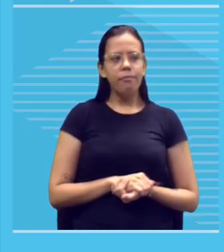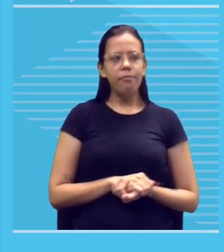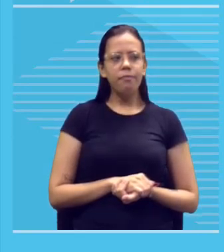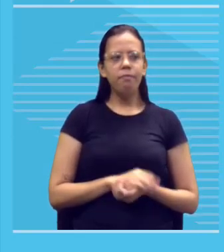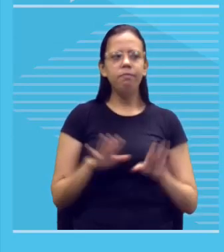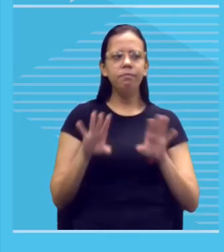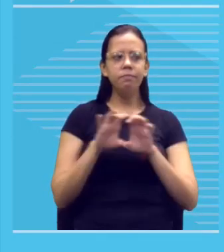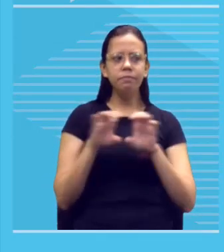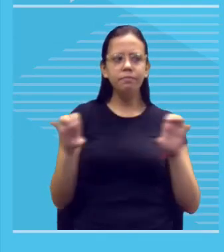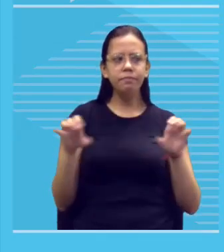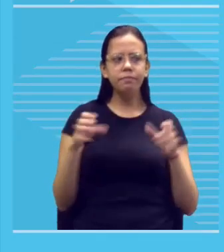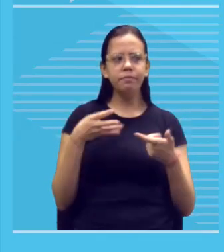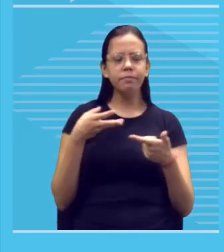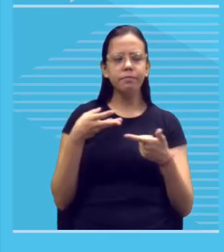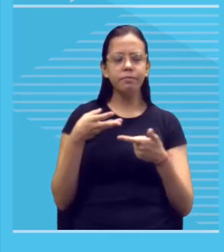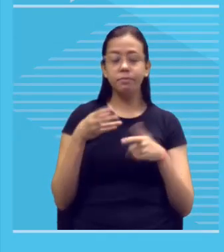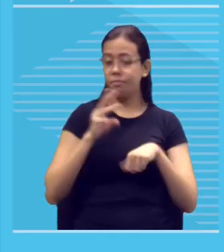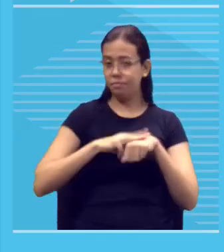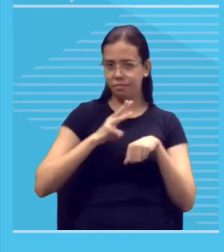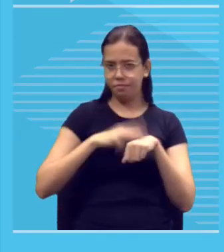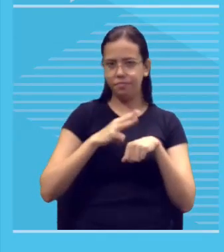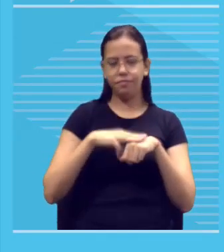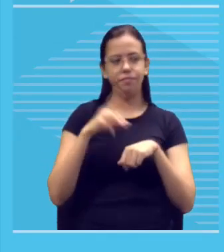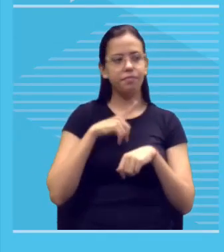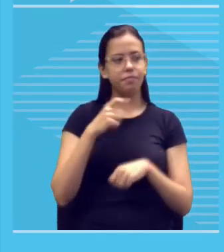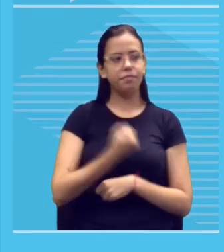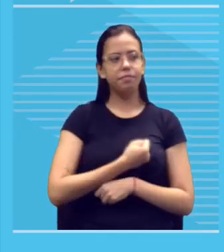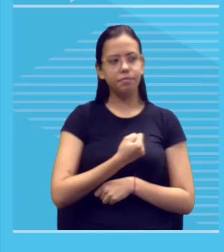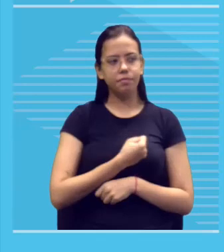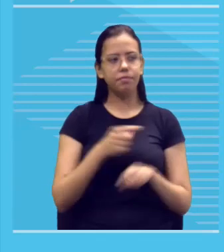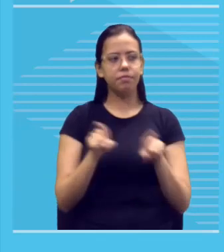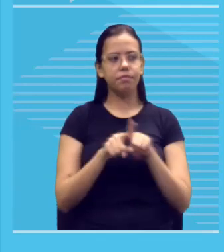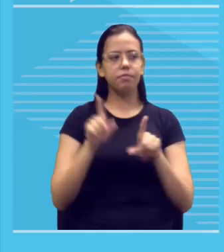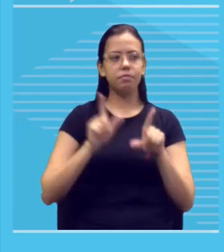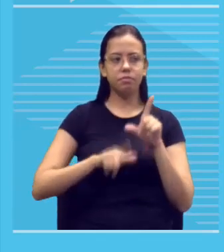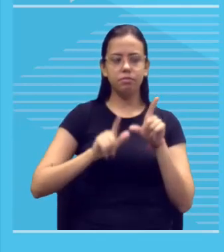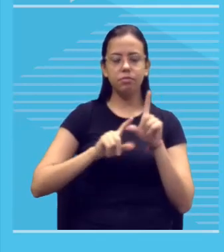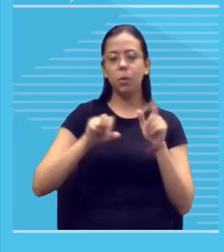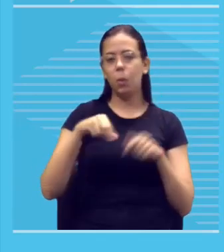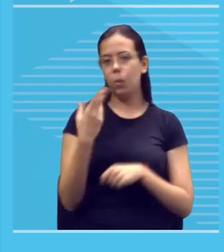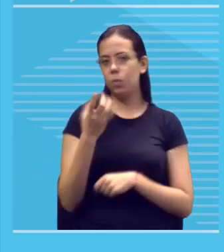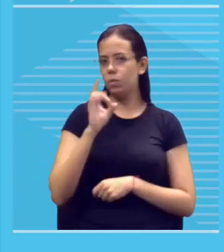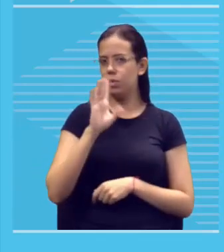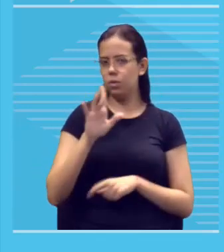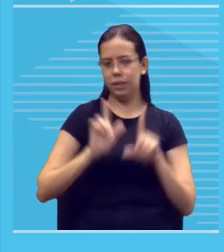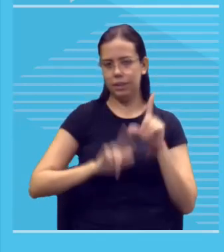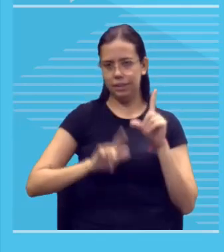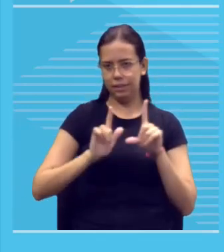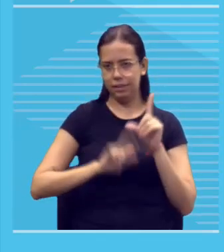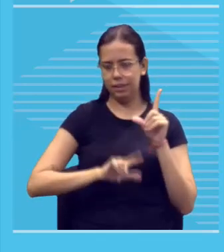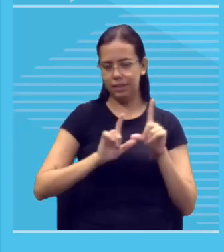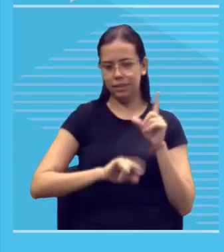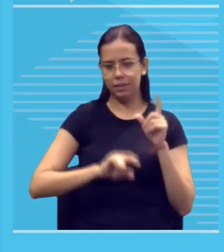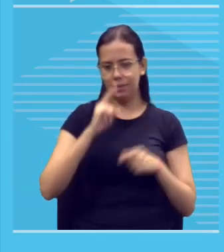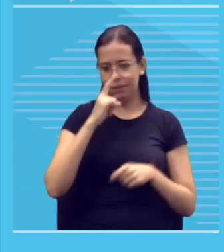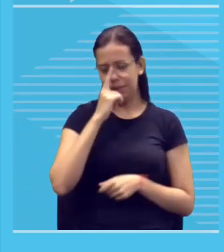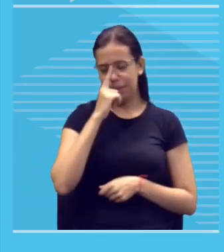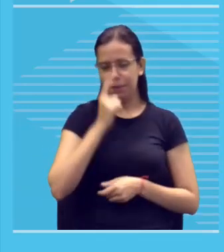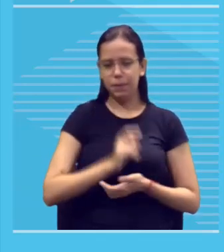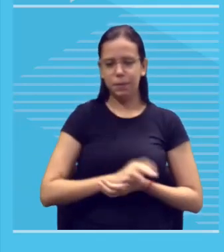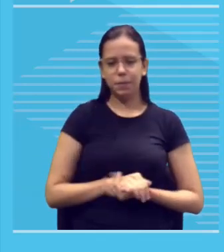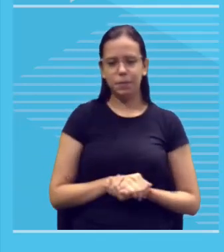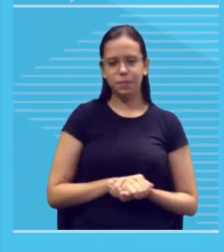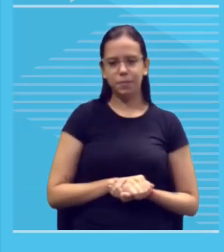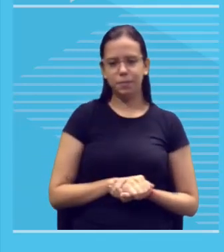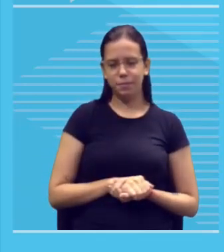uma expressão matemática formada por números e letras ou somente por letras né Isso